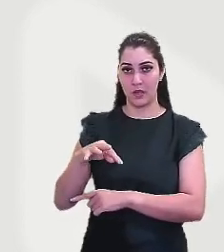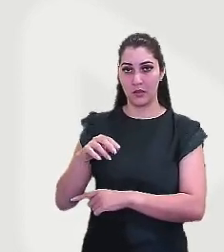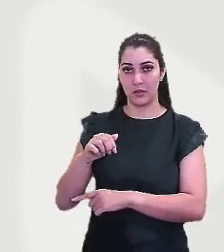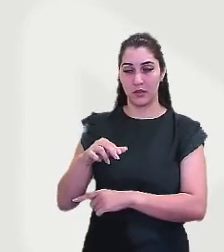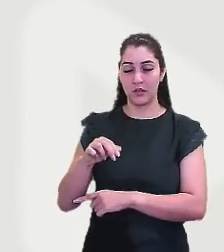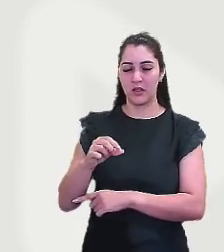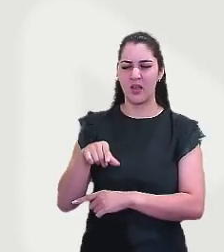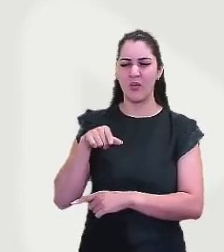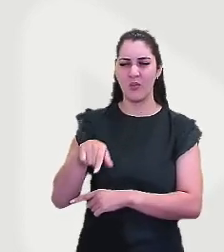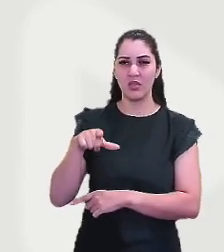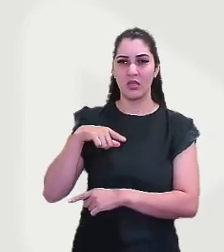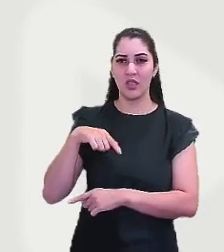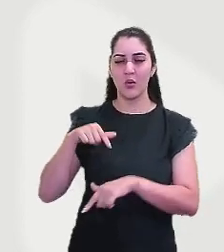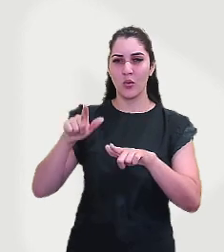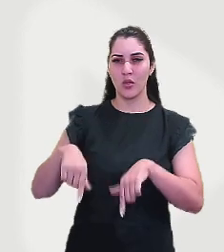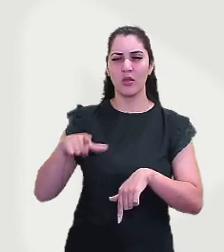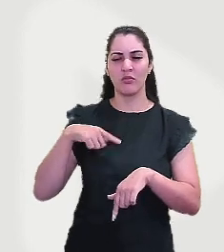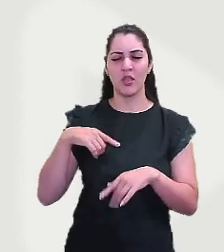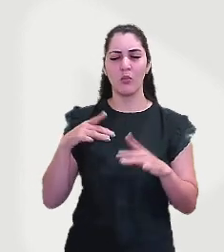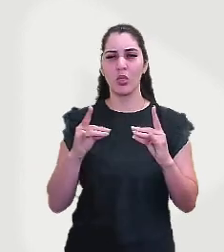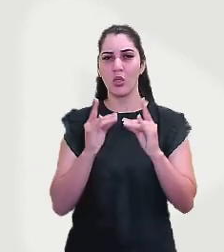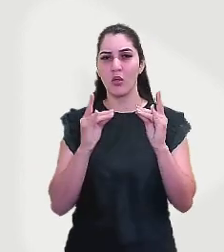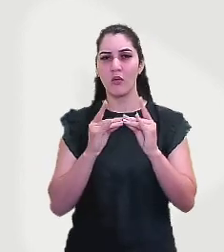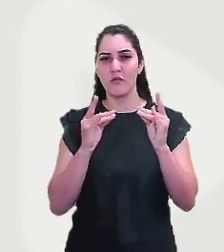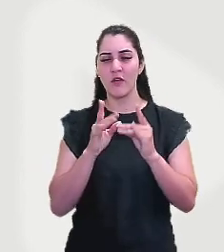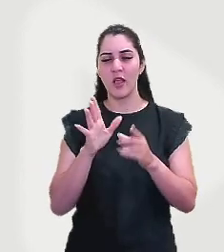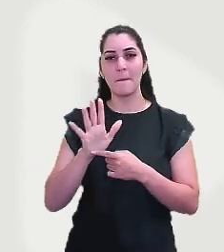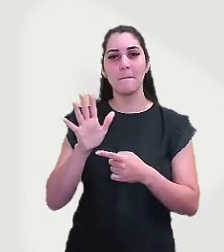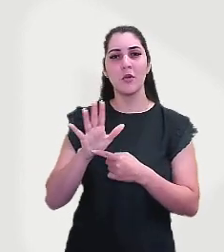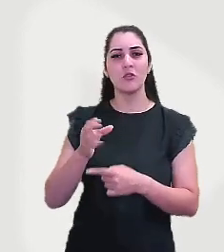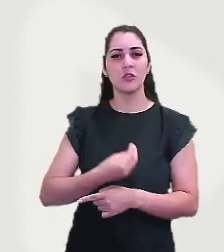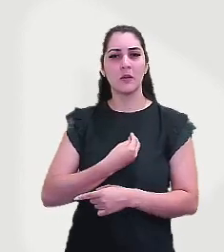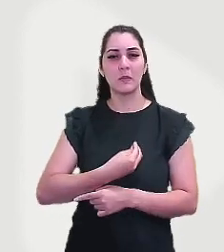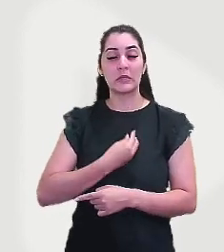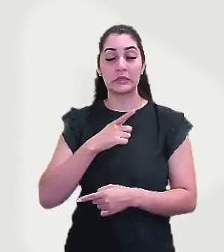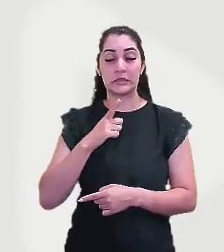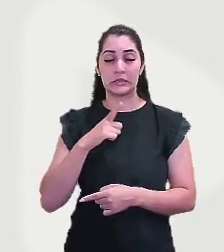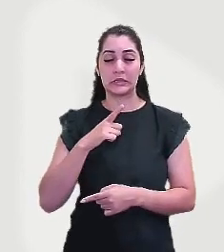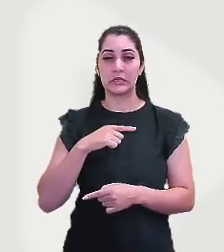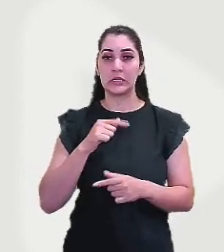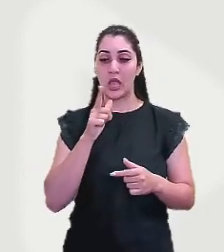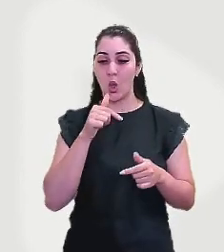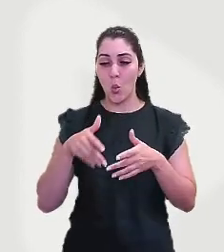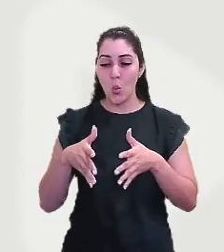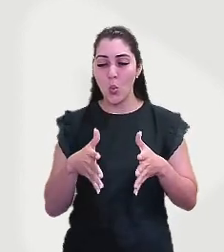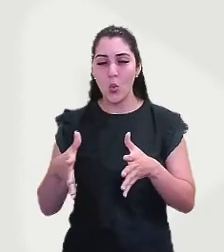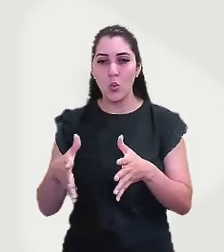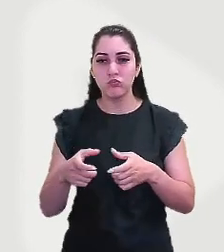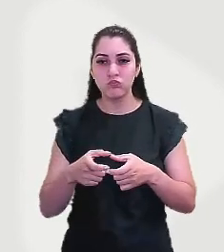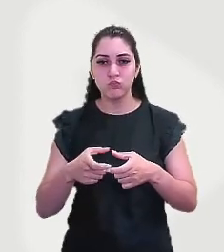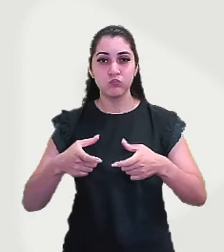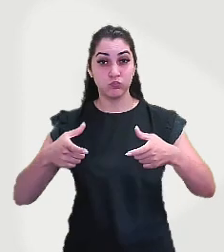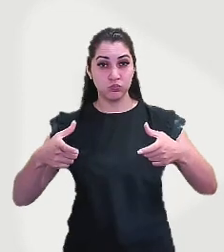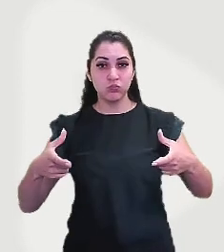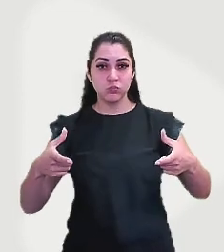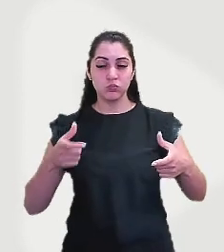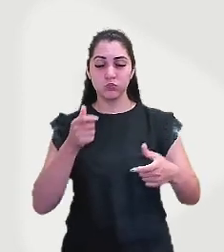tendo até uma novela passando também essa região do Pantanal, e você vê a presença de grandes rios e áreas de inundação e